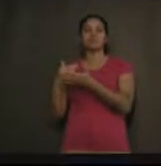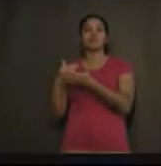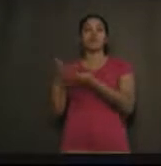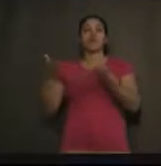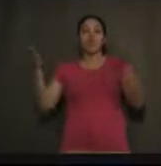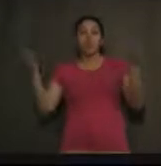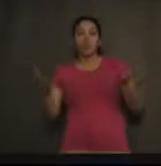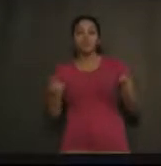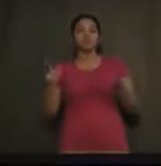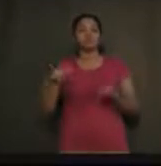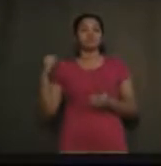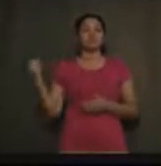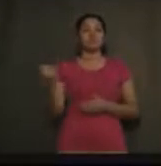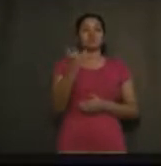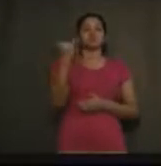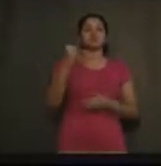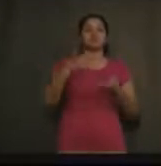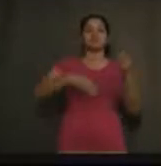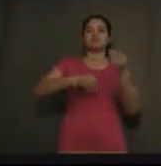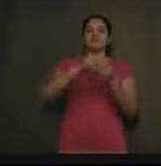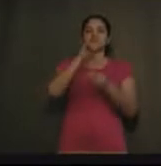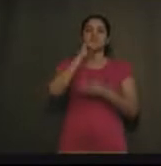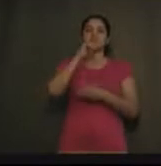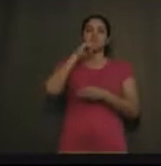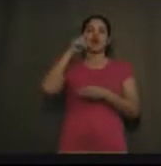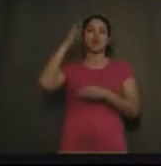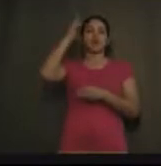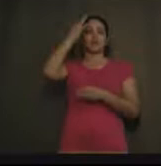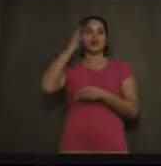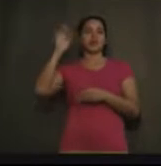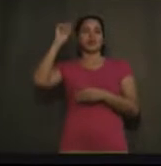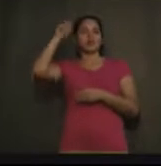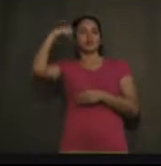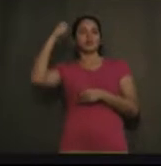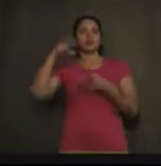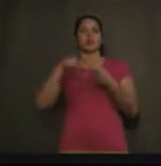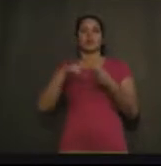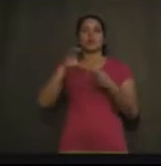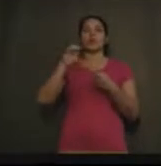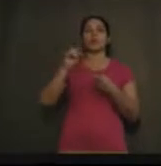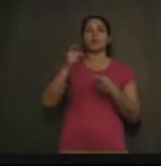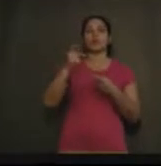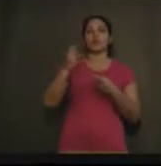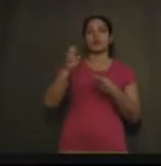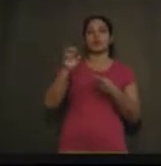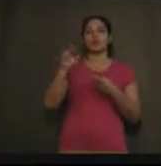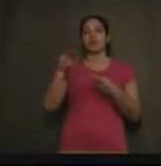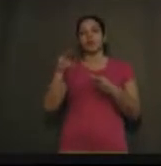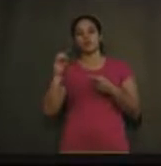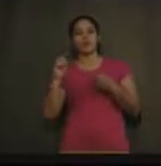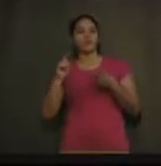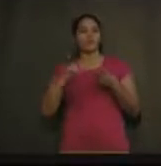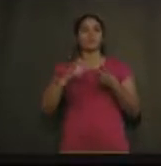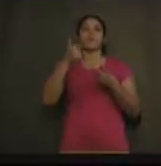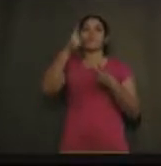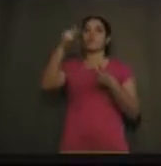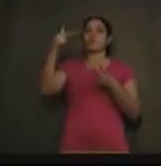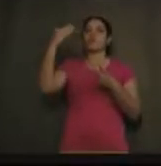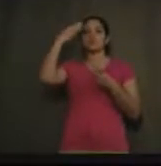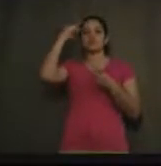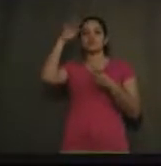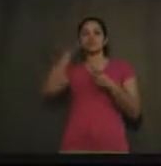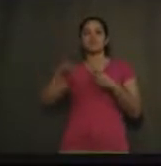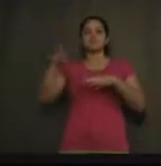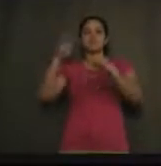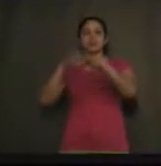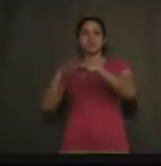a Galileu, a Copérnico, a Kepler, e depois com um novo instrumental matemático, a